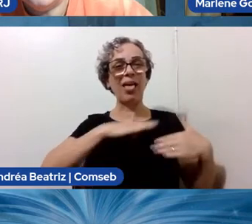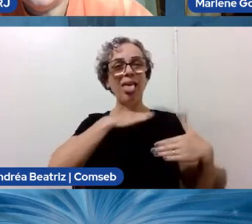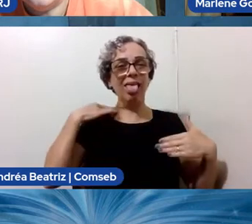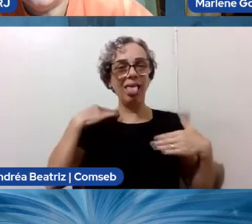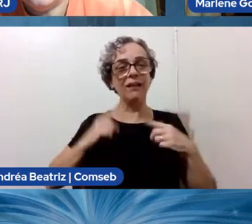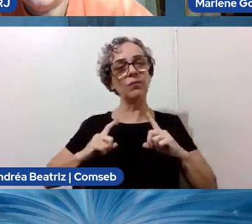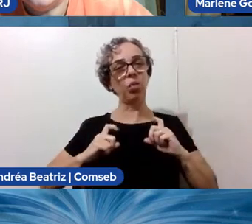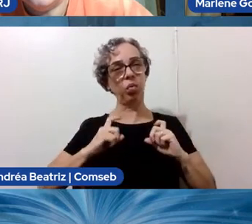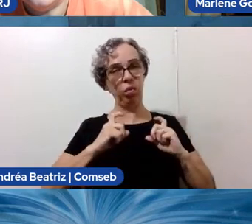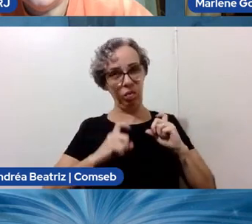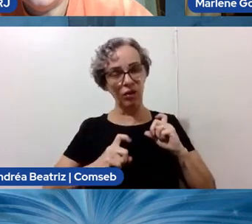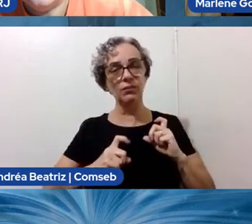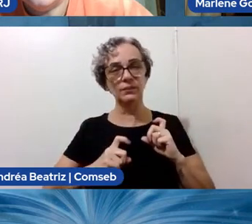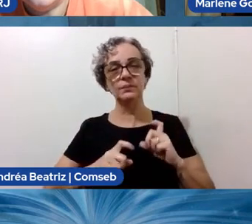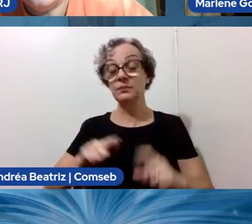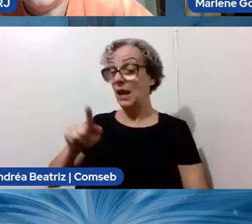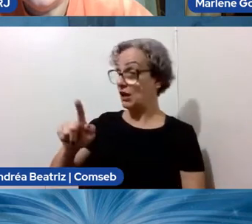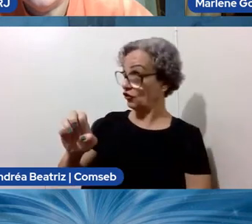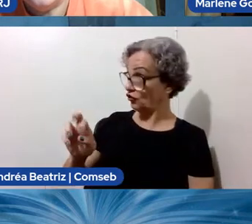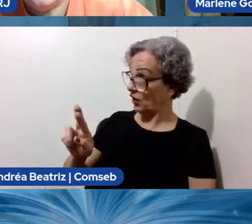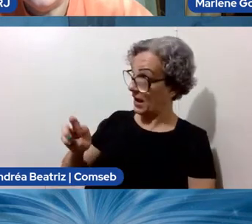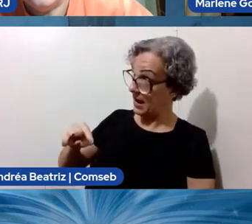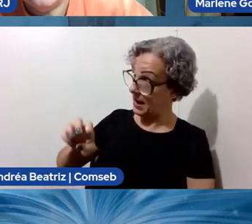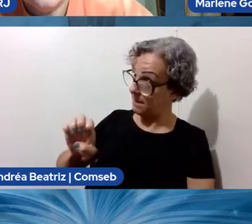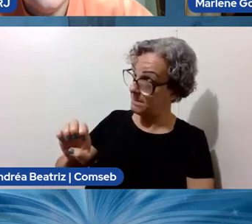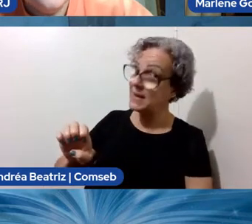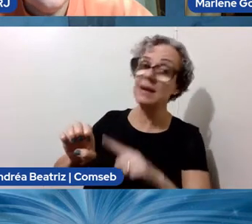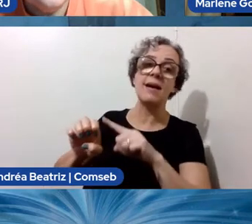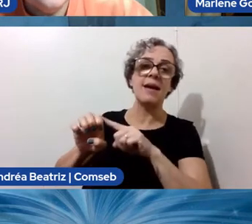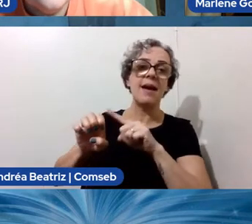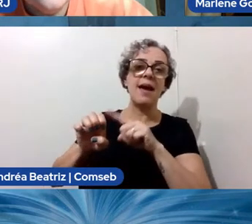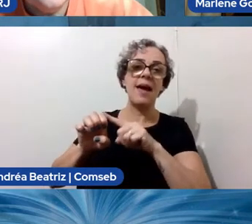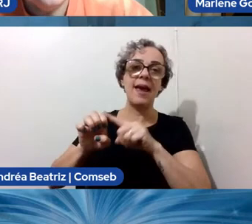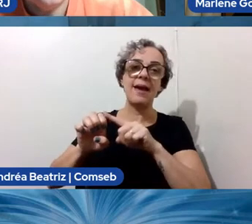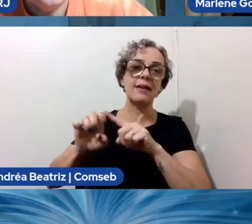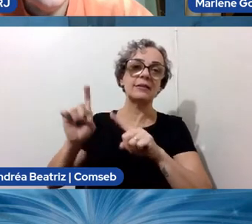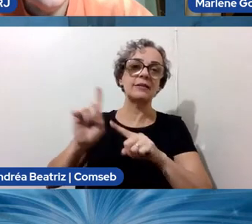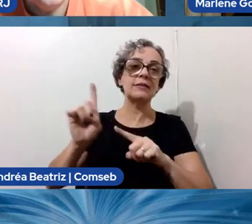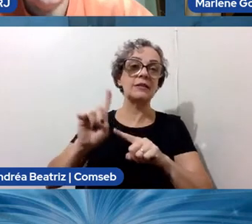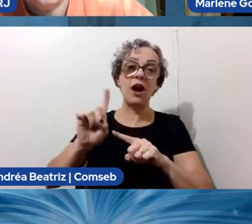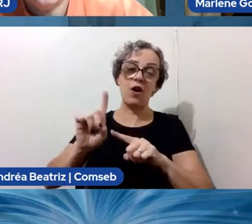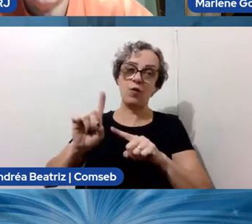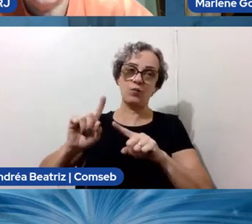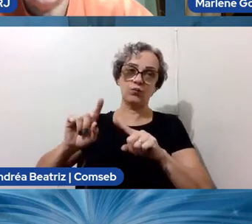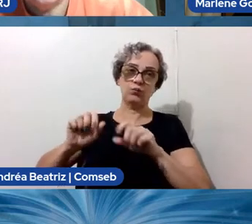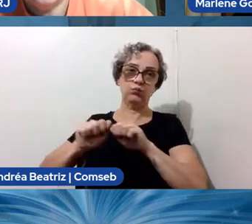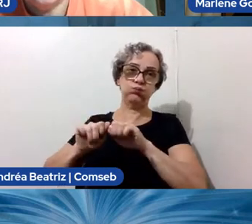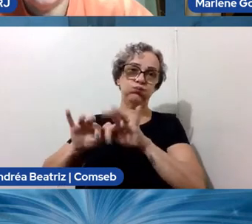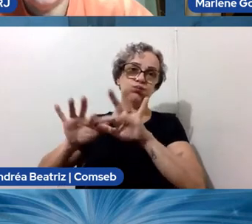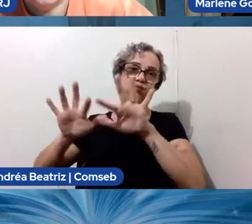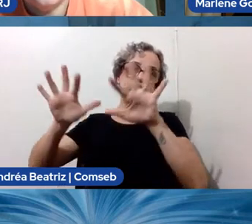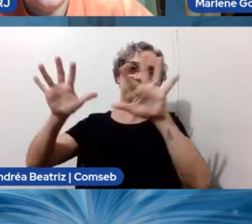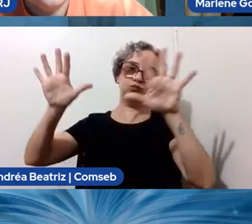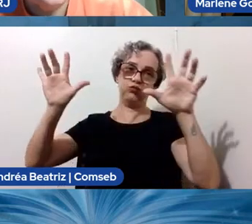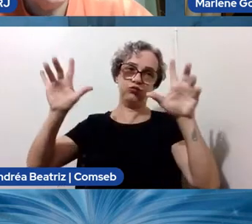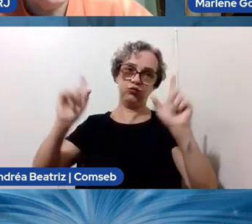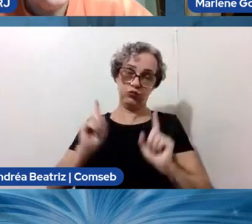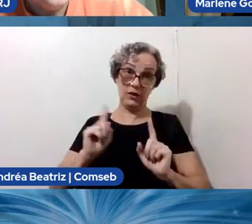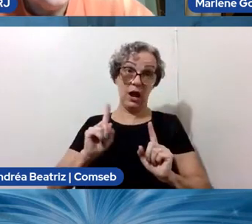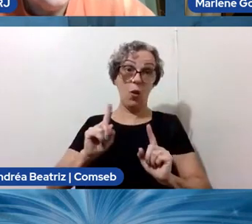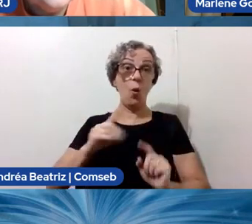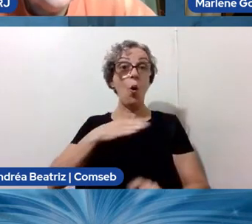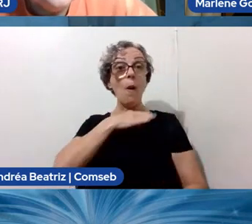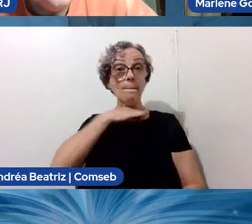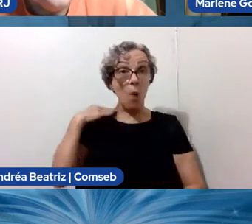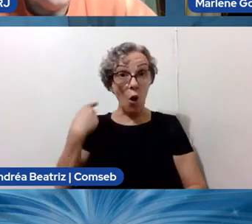muitos podemos ter ou não no intestino, eles não proliferam com a nossa morte. Eles acabam morrendo. O que prolifera